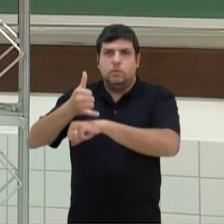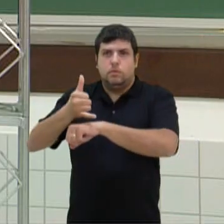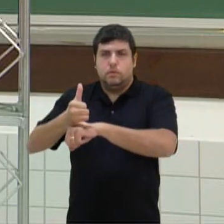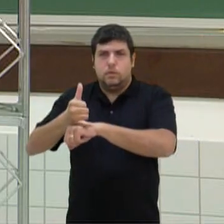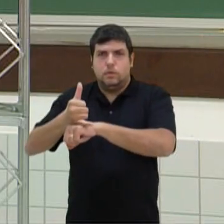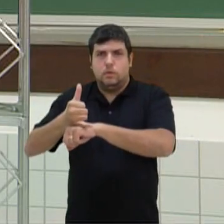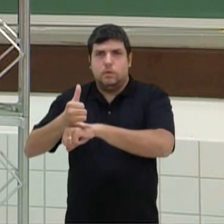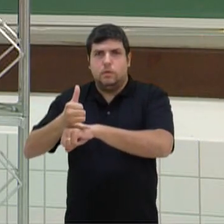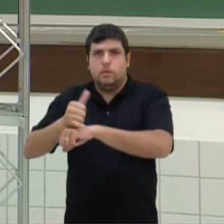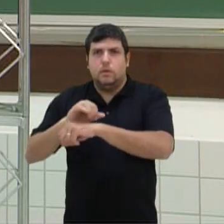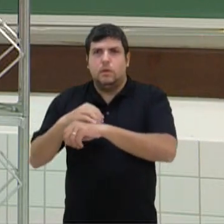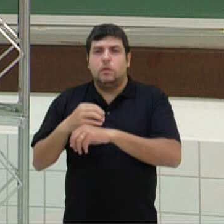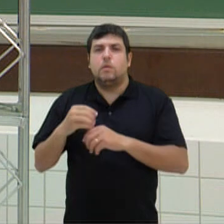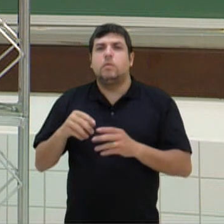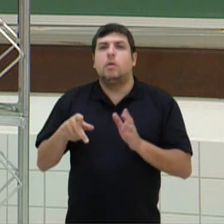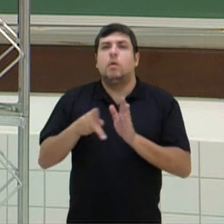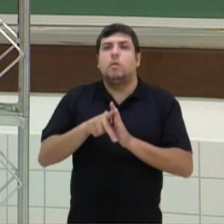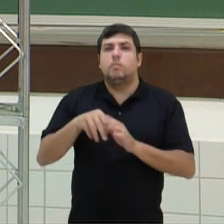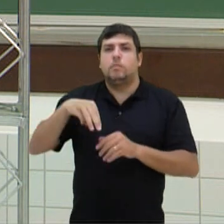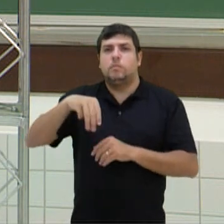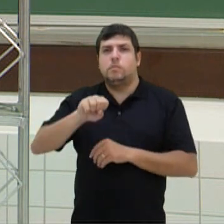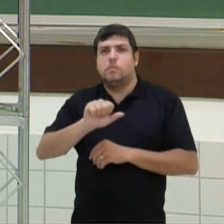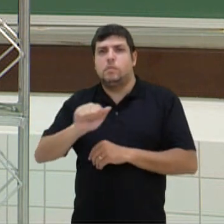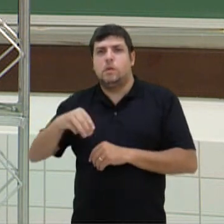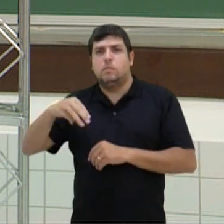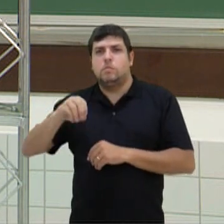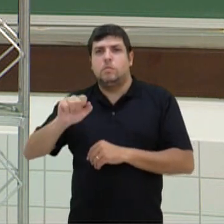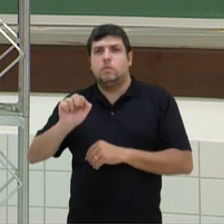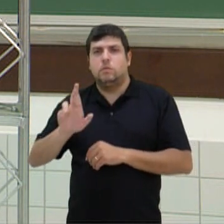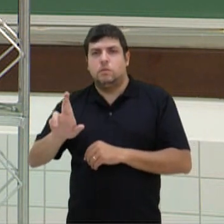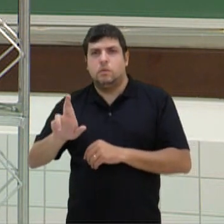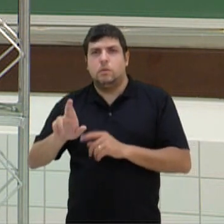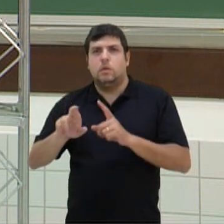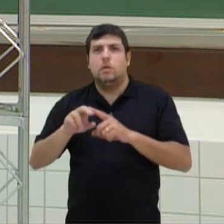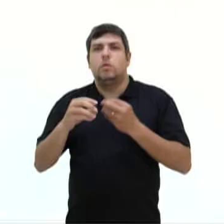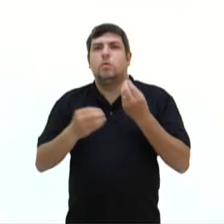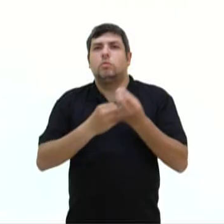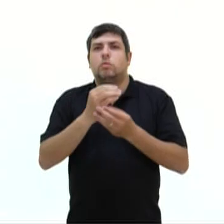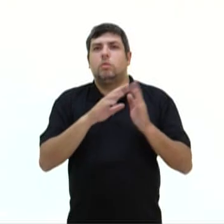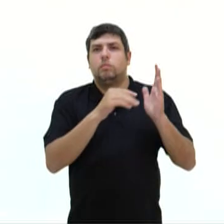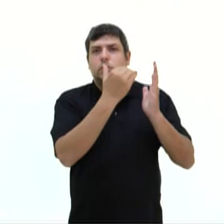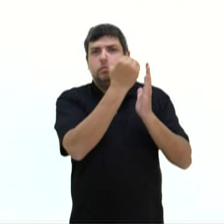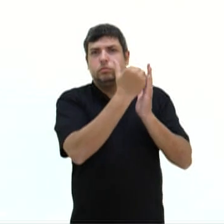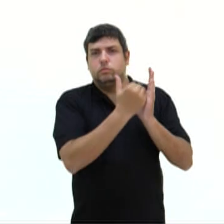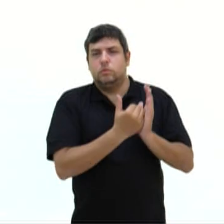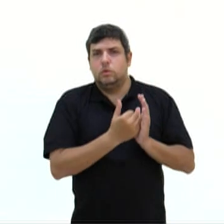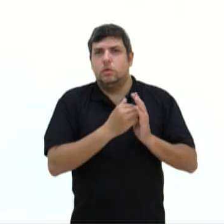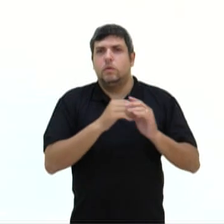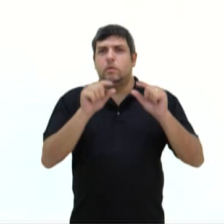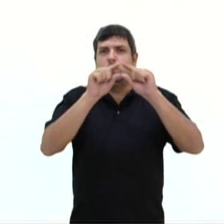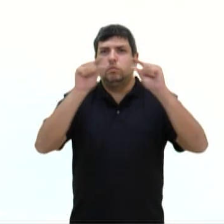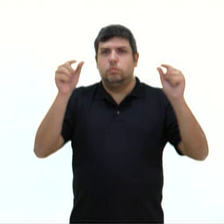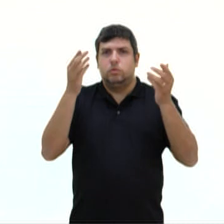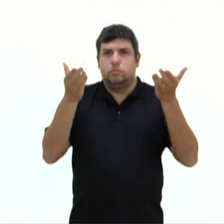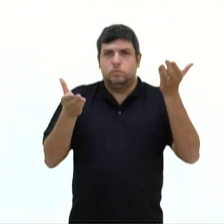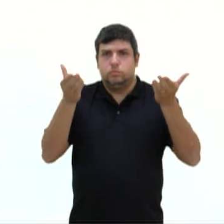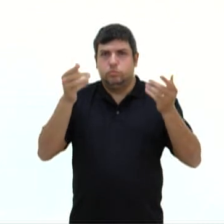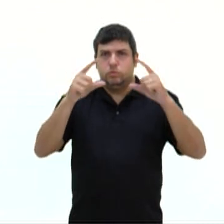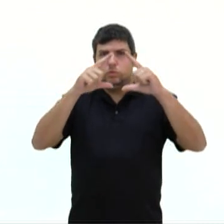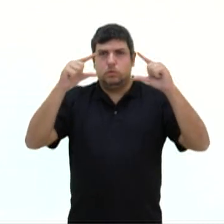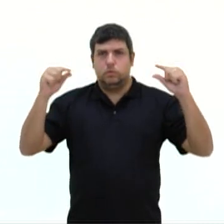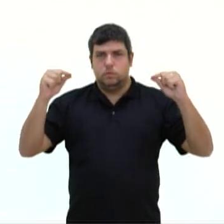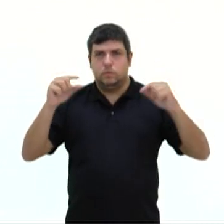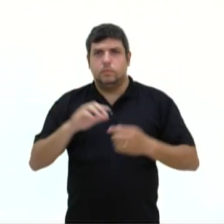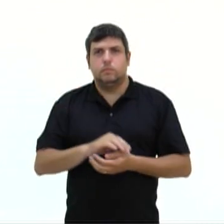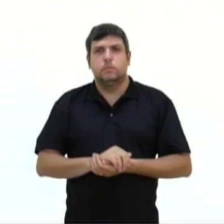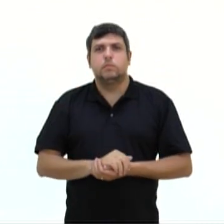a massa molar, a nossa receita original, seguindo essa proporção aqui da equação, tá?